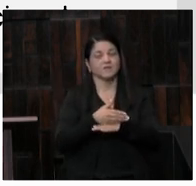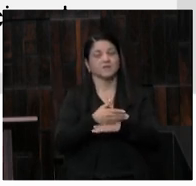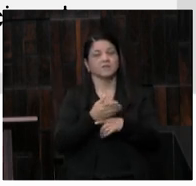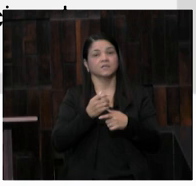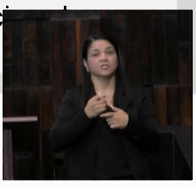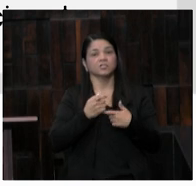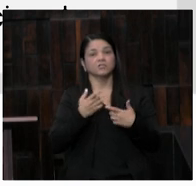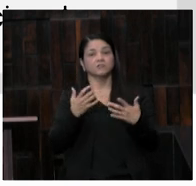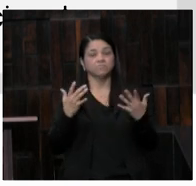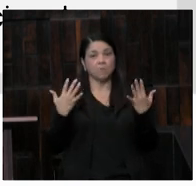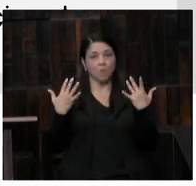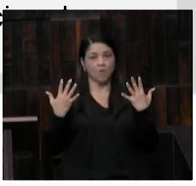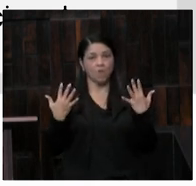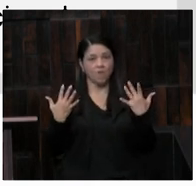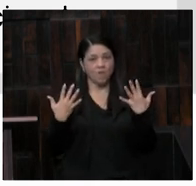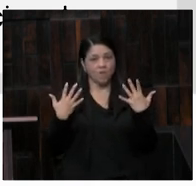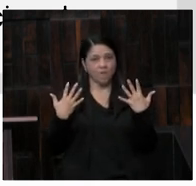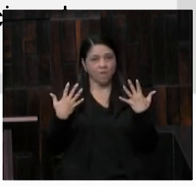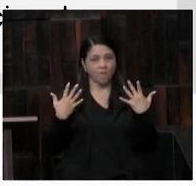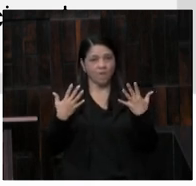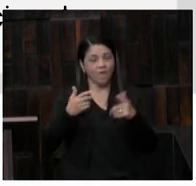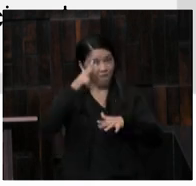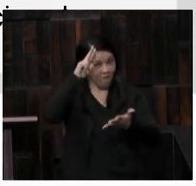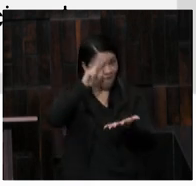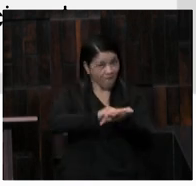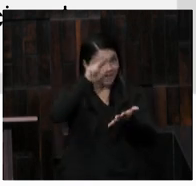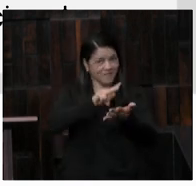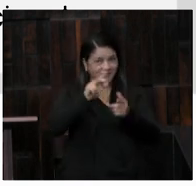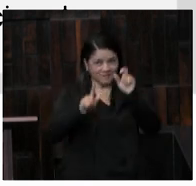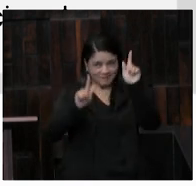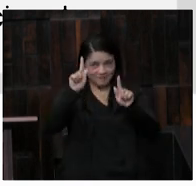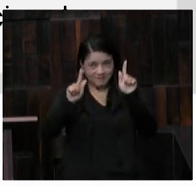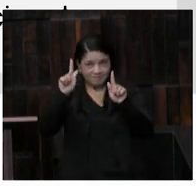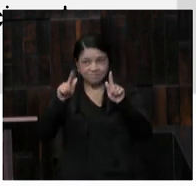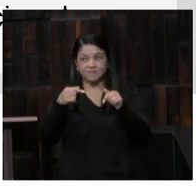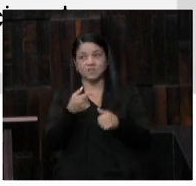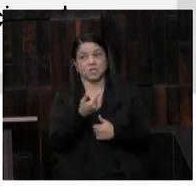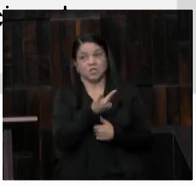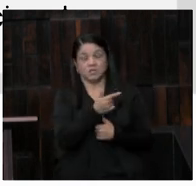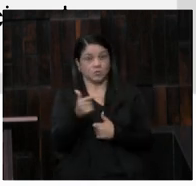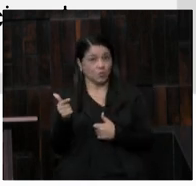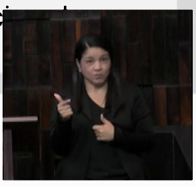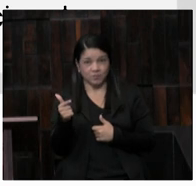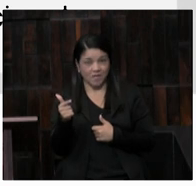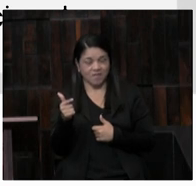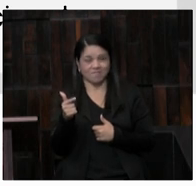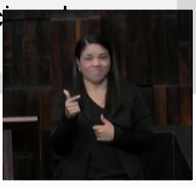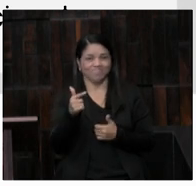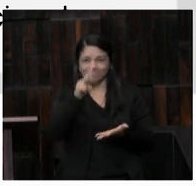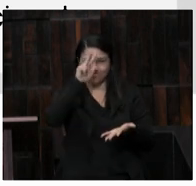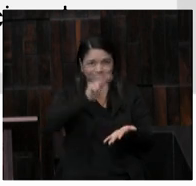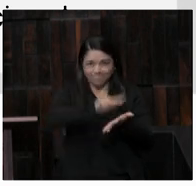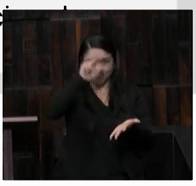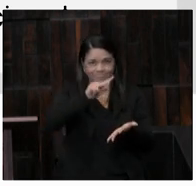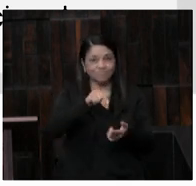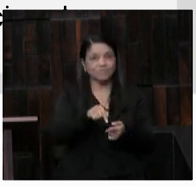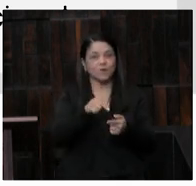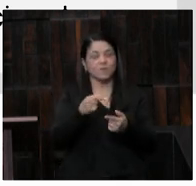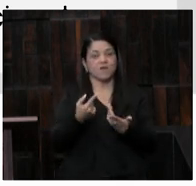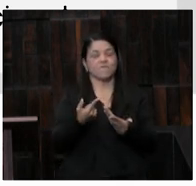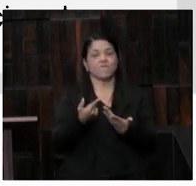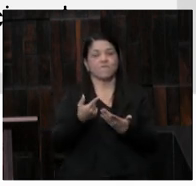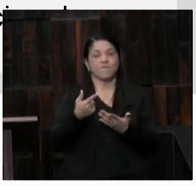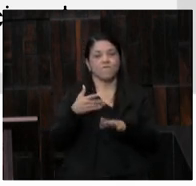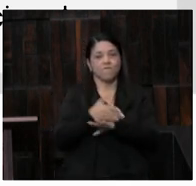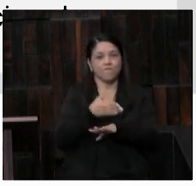vocês, todas as escalas são validadas, exceto essa, porque a gente não tem, no Brasil, uma escala validada para avaliação de frequência e